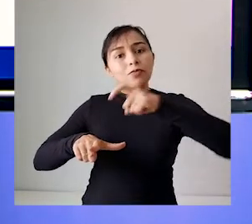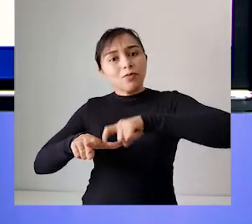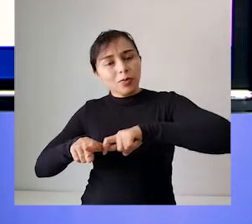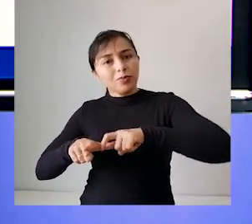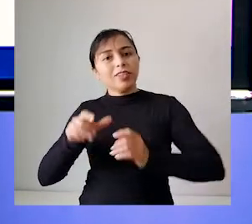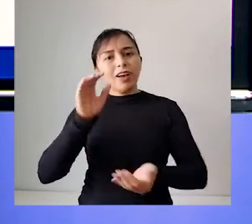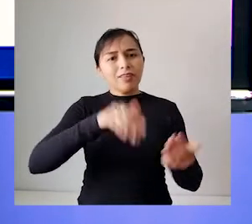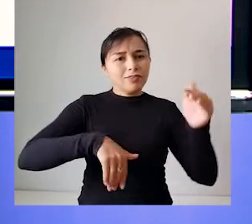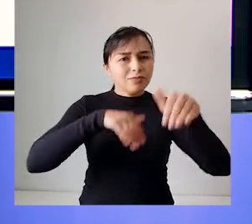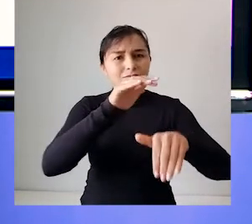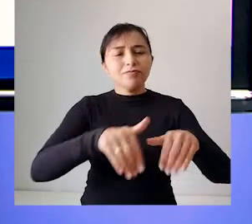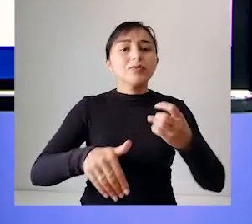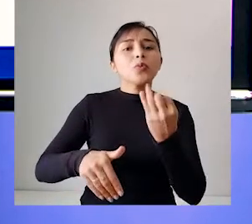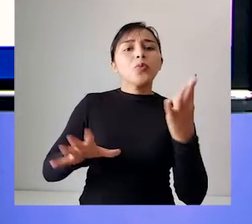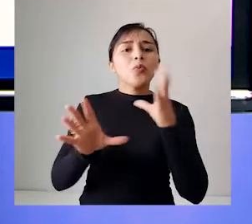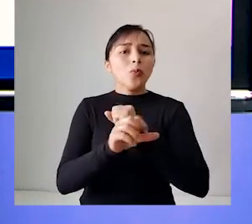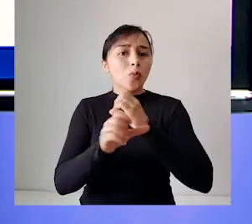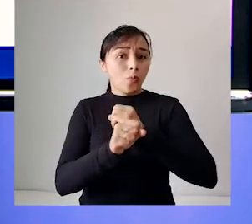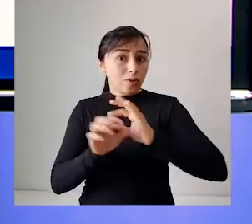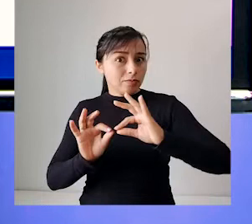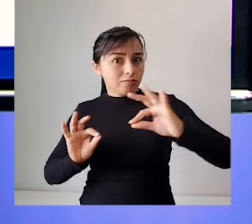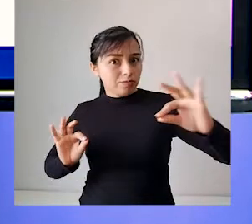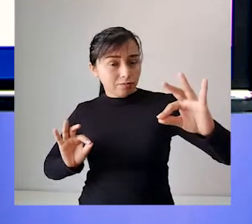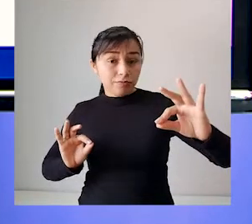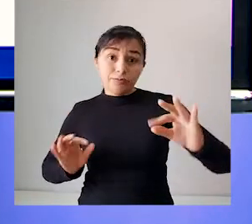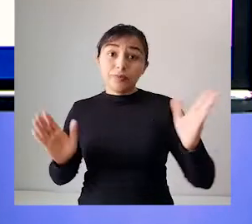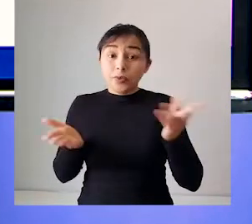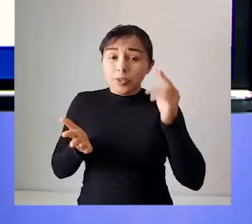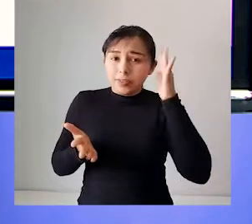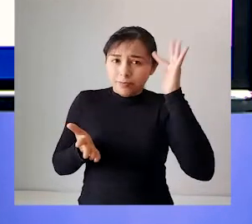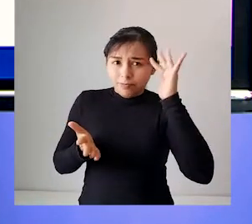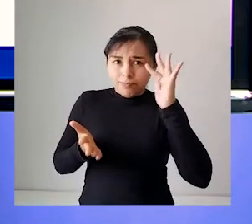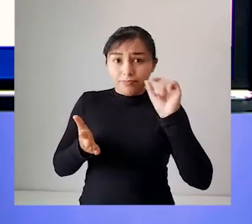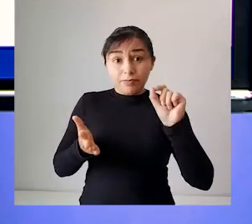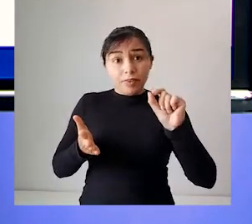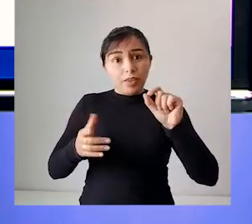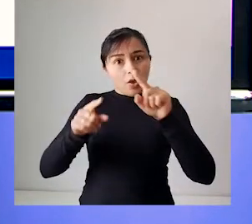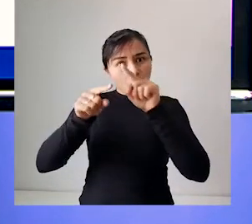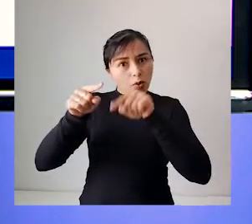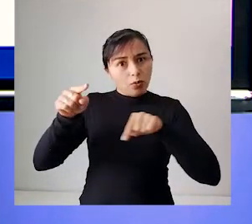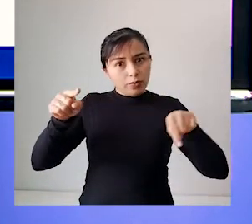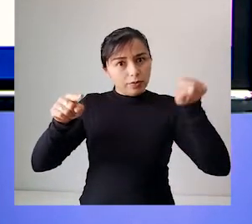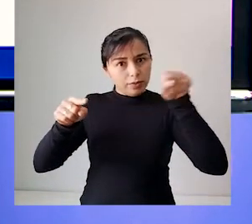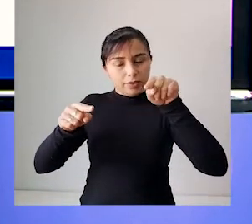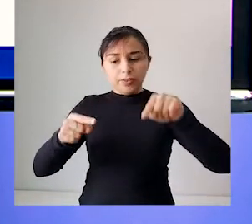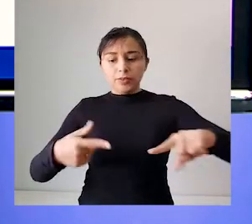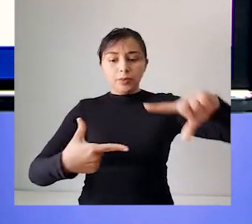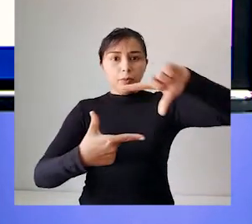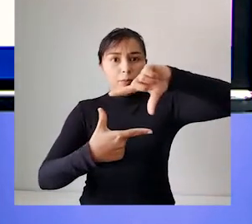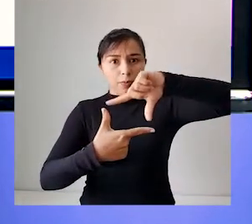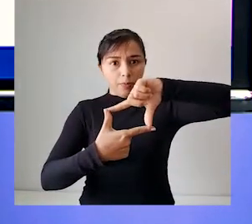vamos imaginar que aqui seja a nossa piscina retangular. com 24